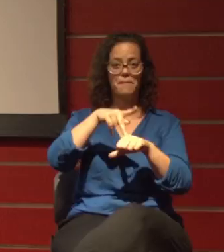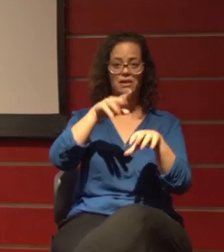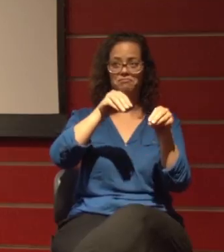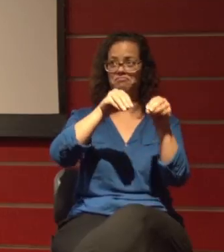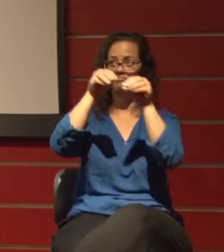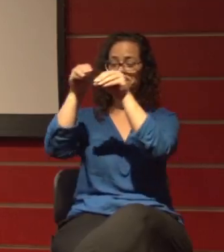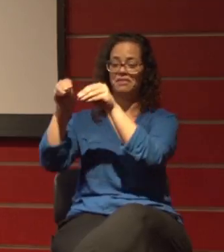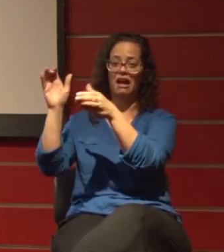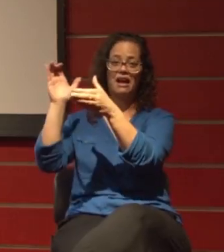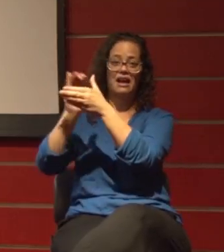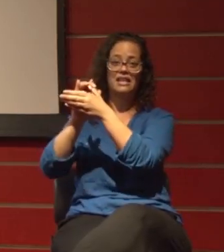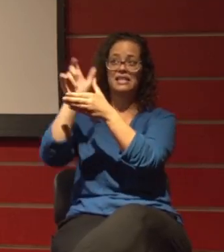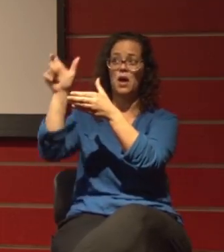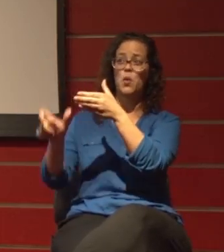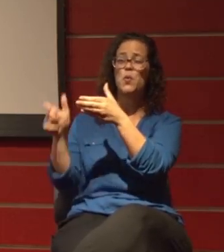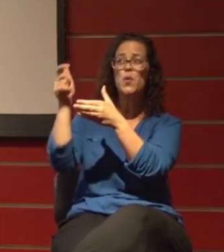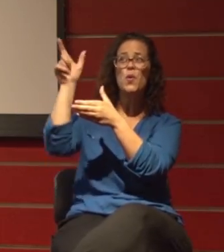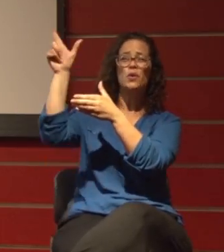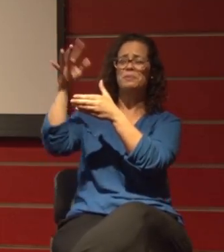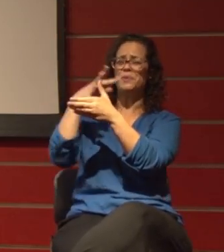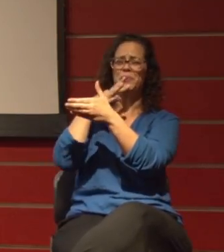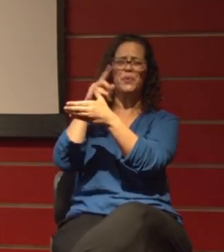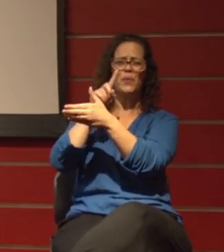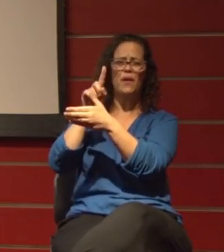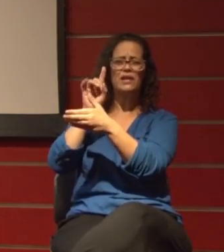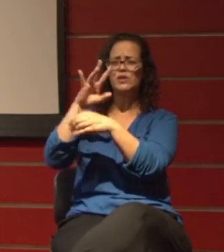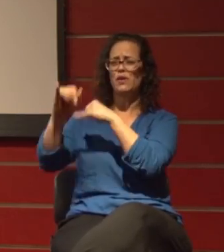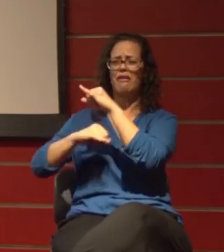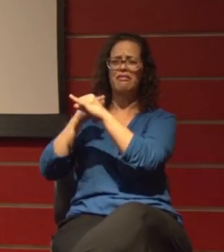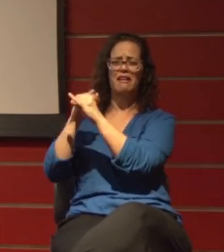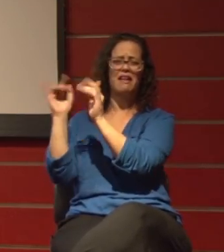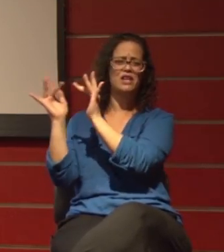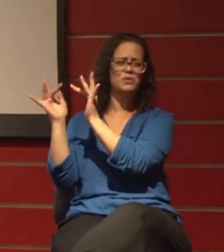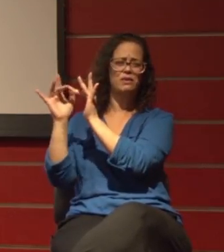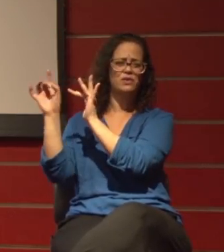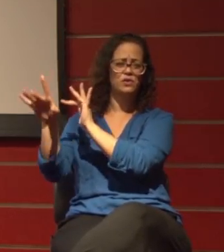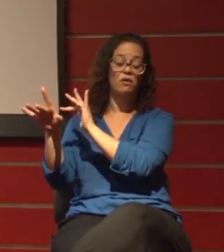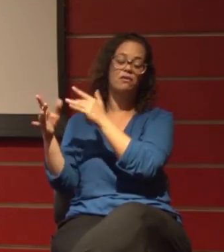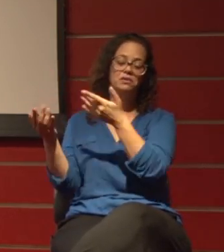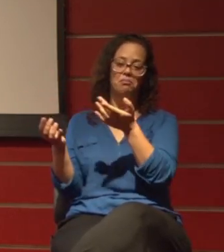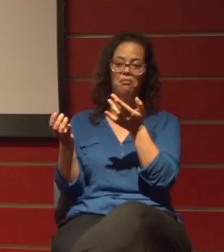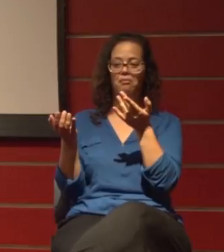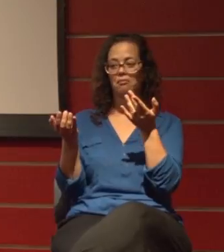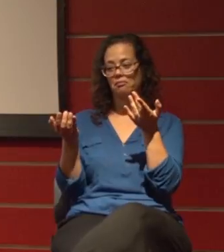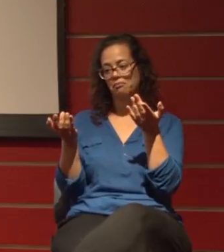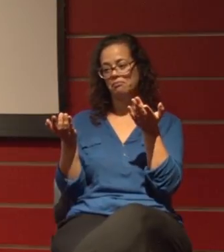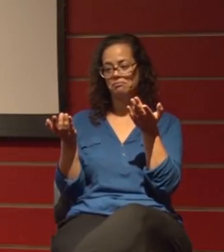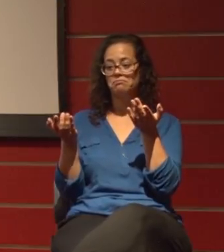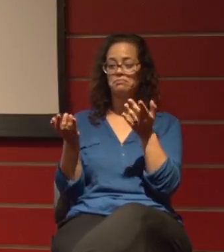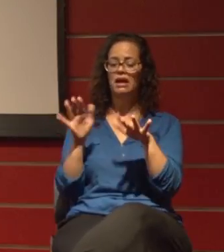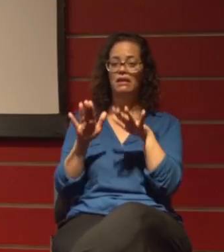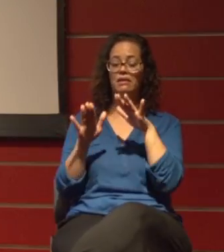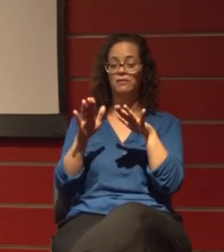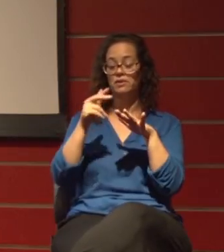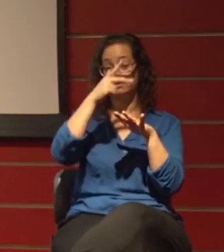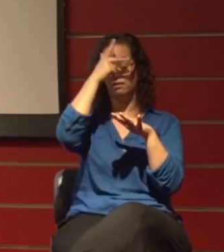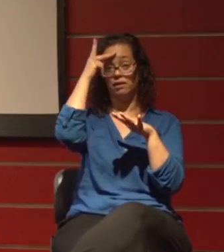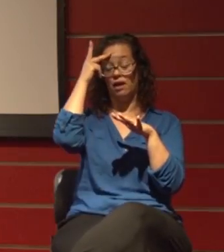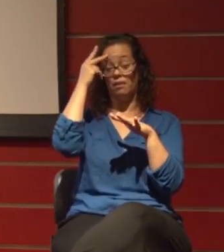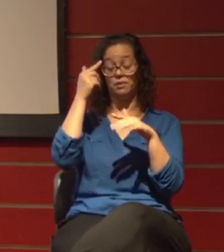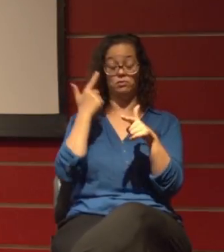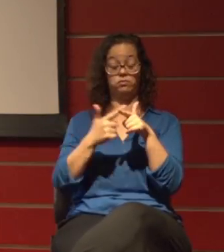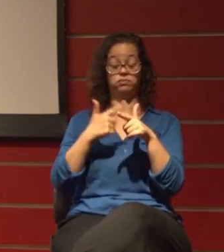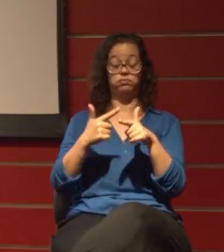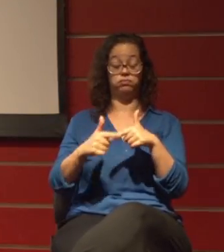se casar com alguém que nunca conhece que que só conhece pela internet entendeu então o personagem encurralado é o melhor